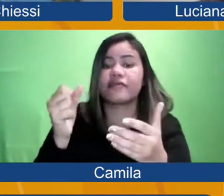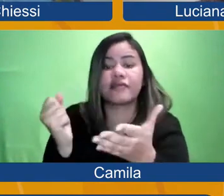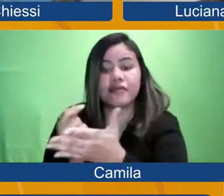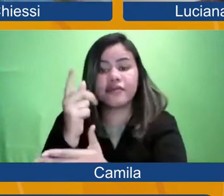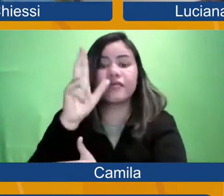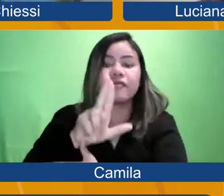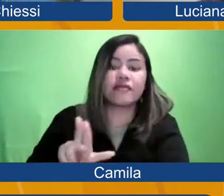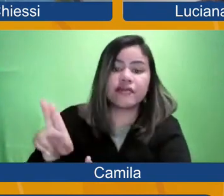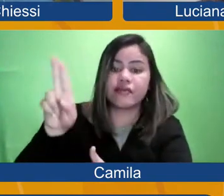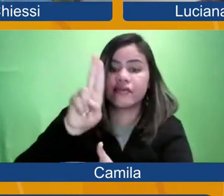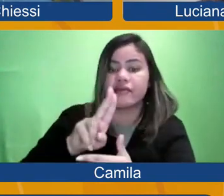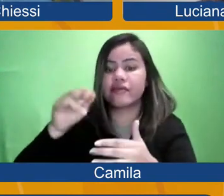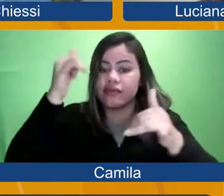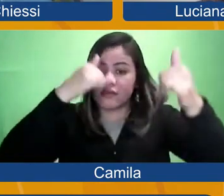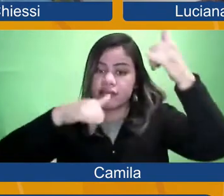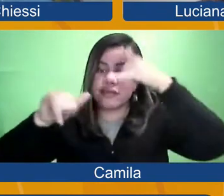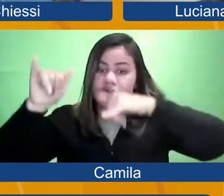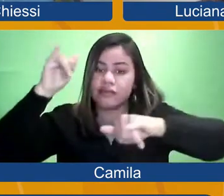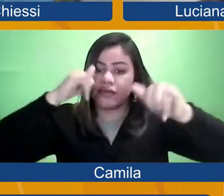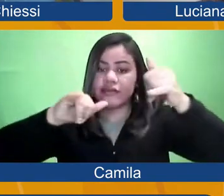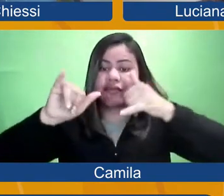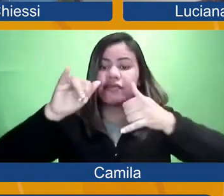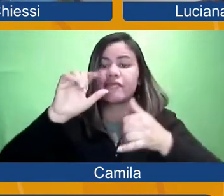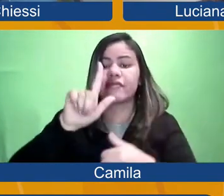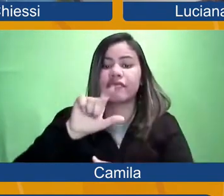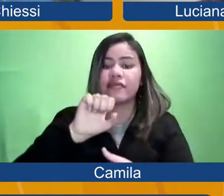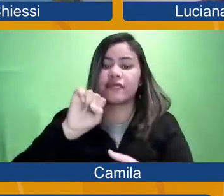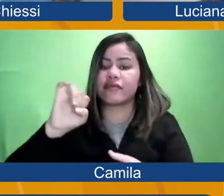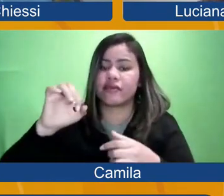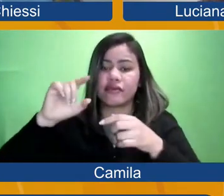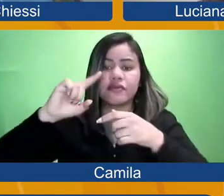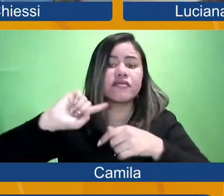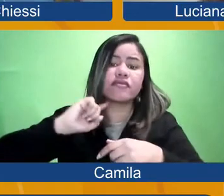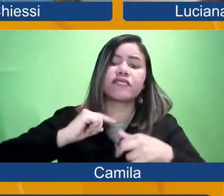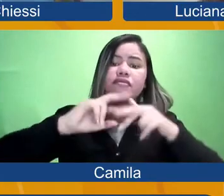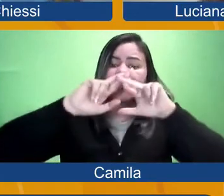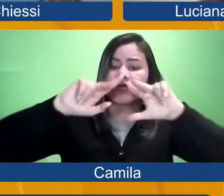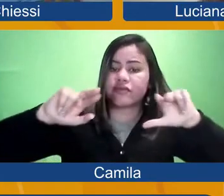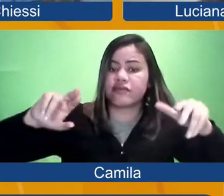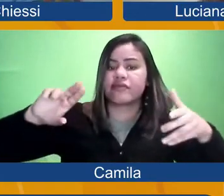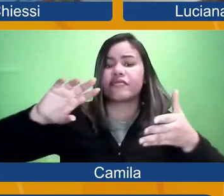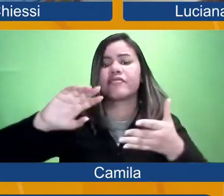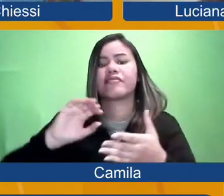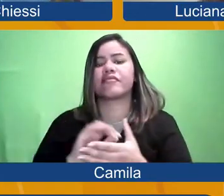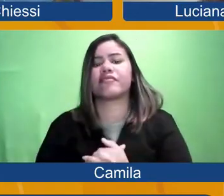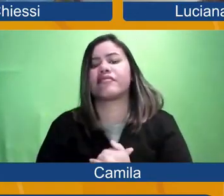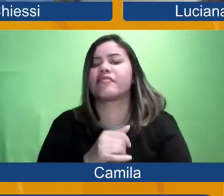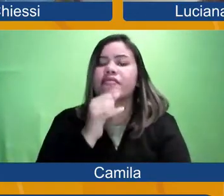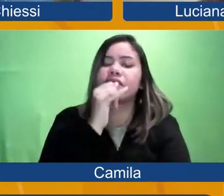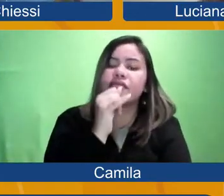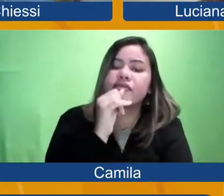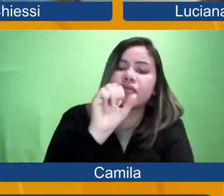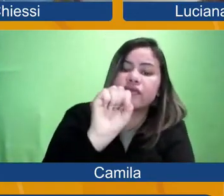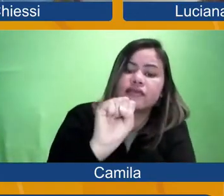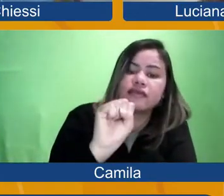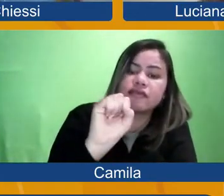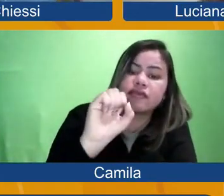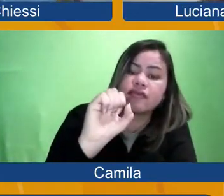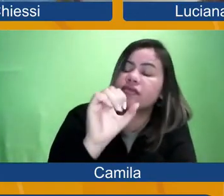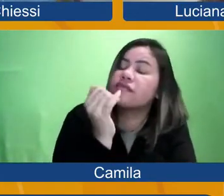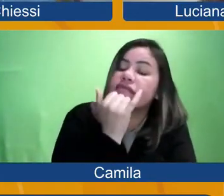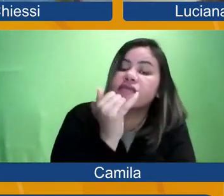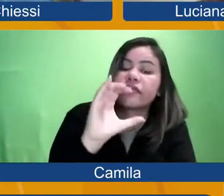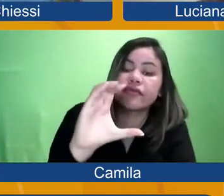que evitam emissões por transporte. Isso já são exemplos. Nós temos os CSAs se implantando no Brasil, que são